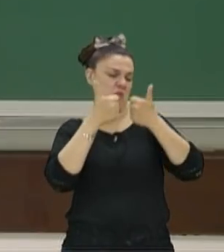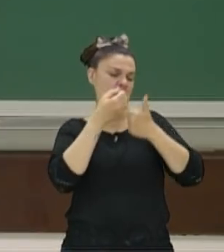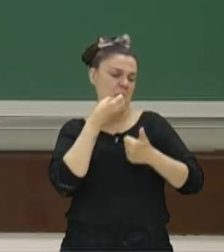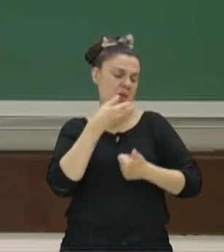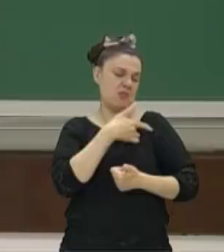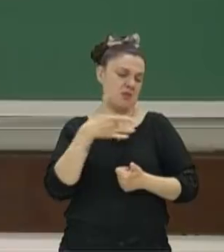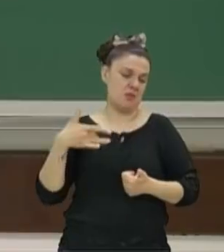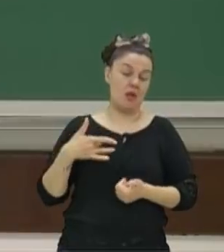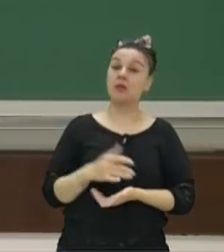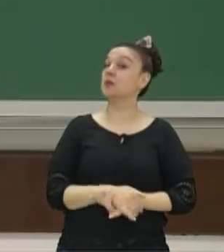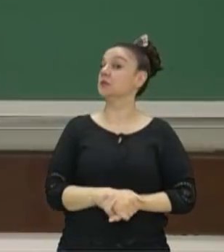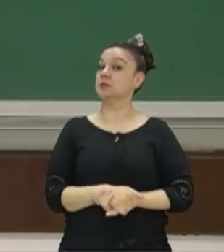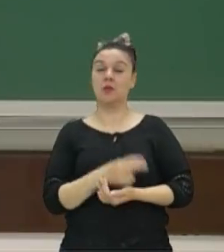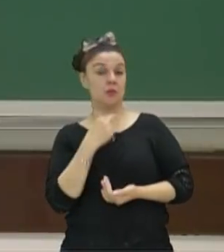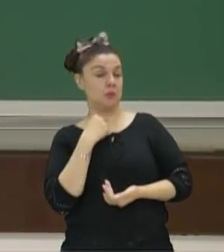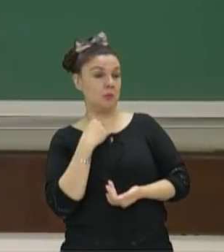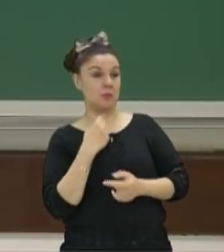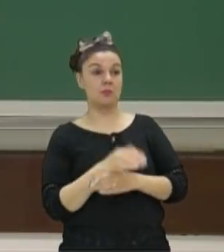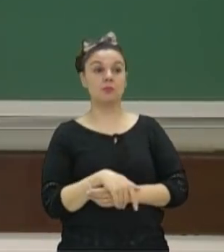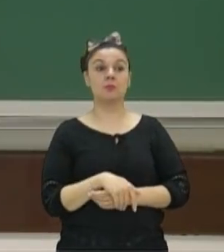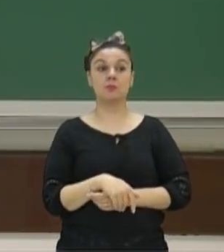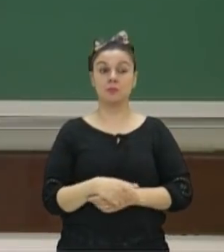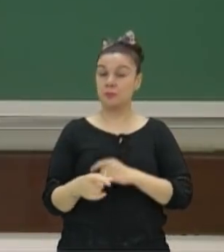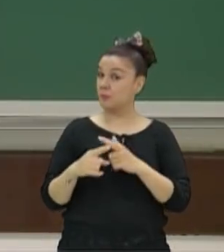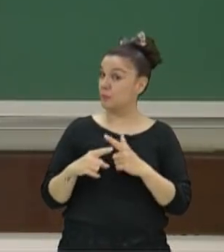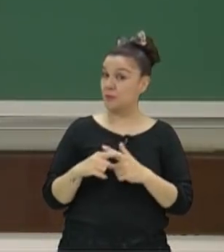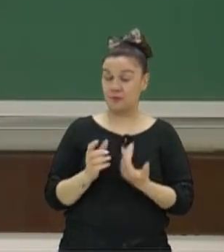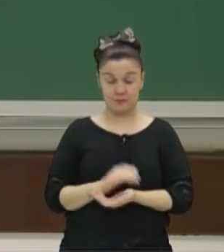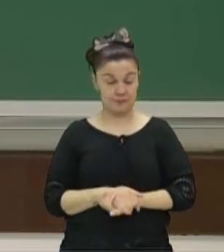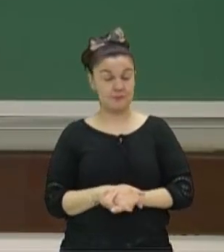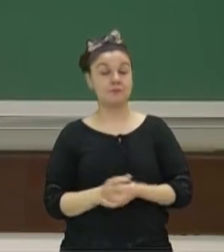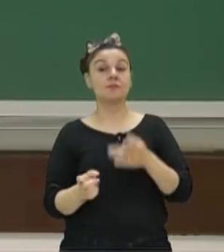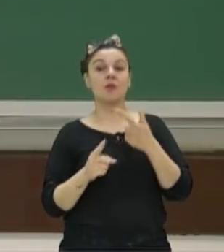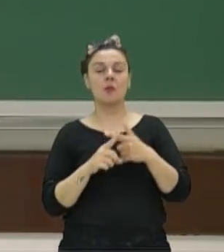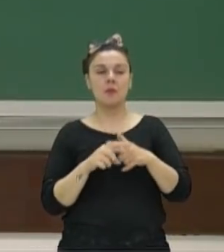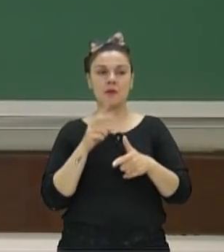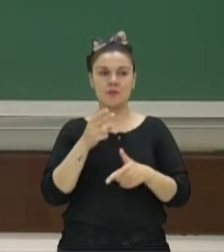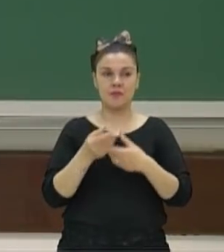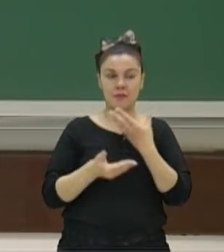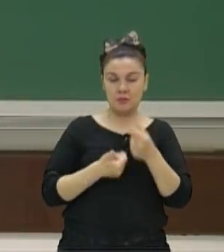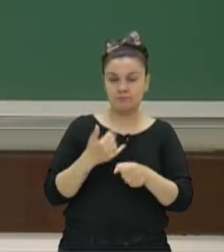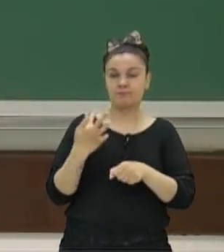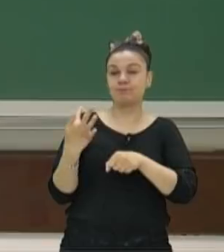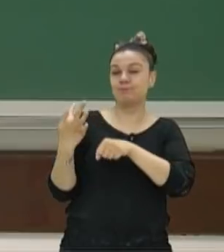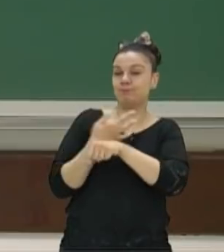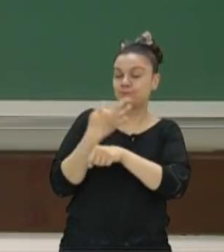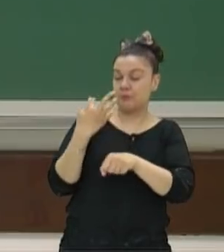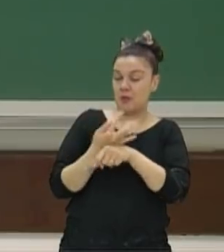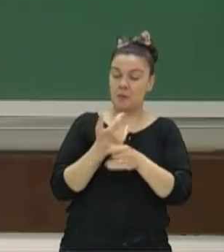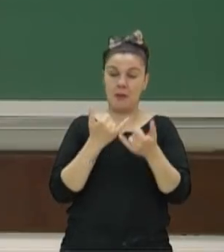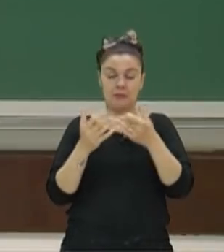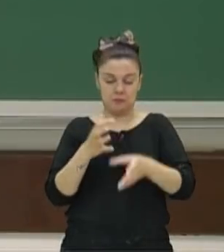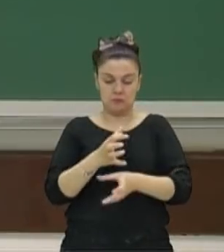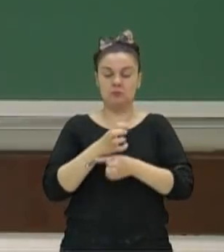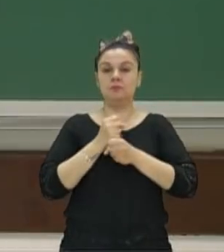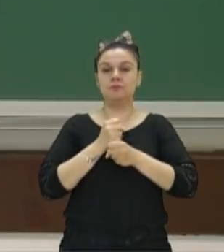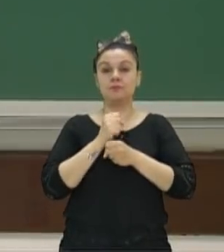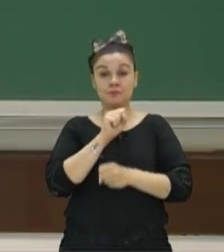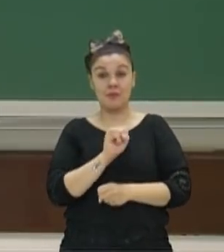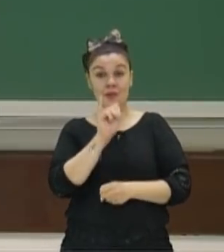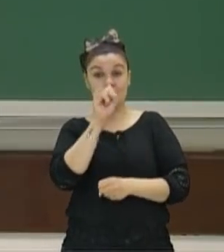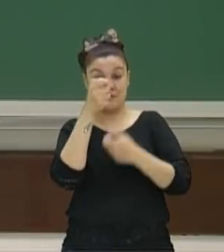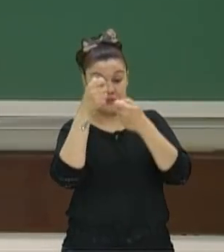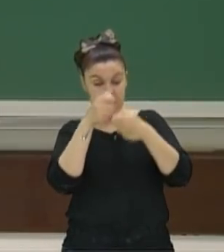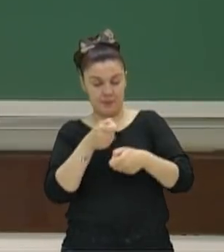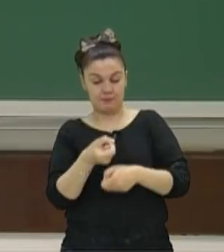não tomo mais. Não pode fazer isso, tá, pessoal? Por quê? Porque isso vai criando uma resistência no organismo. Quando precisa